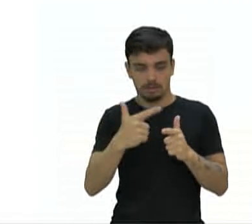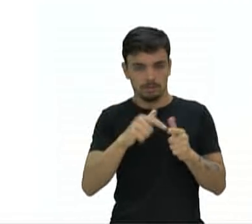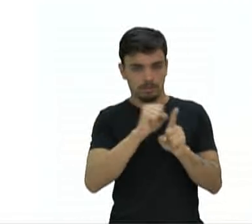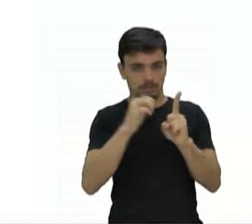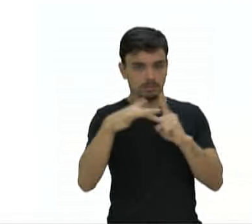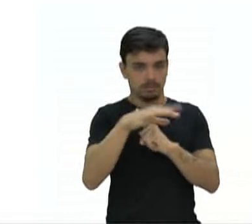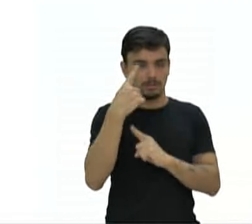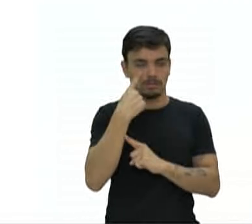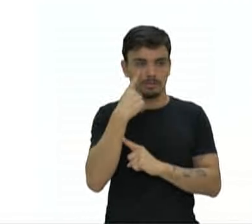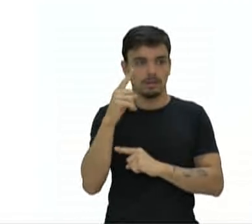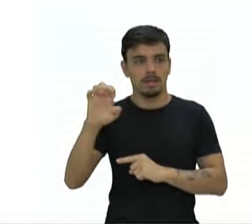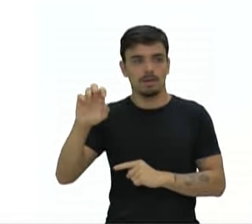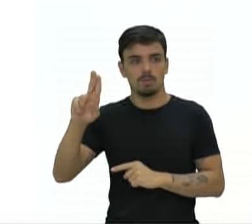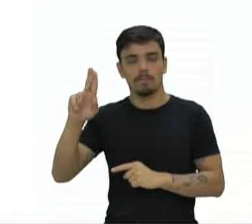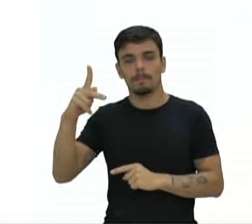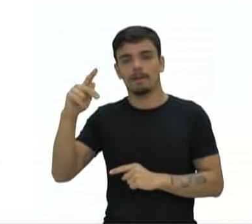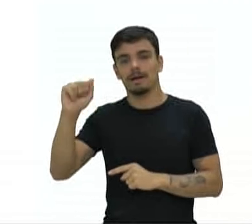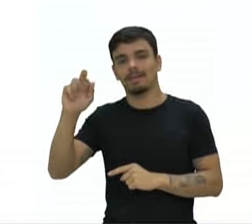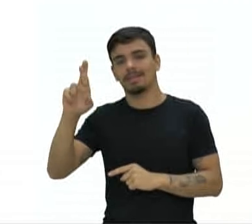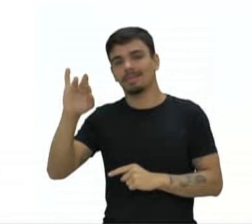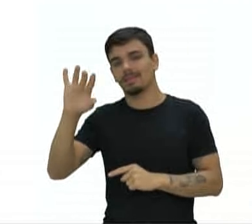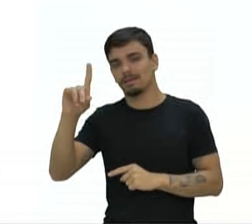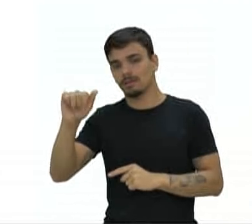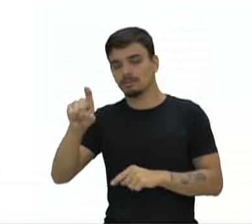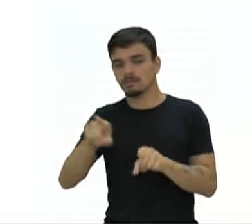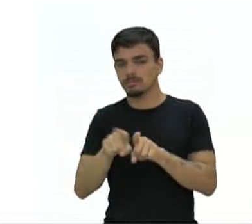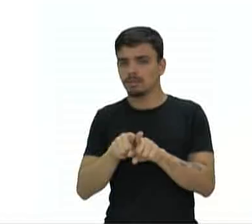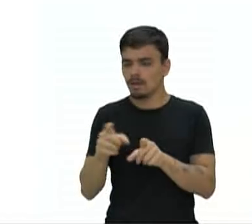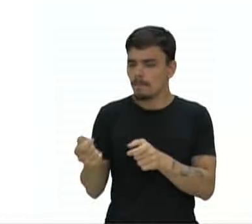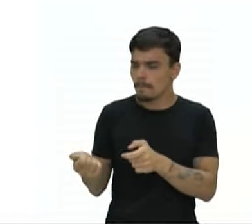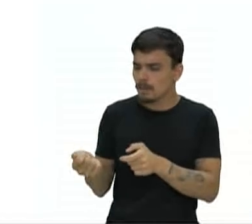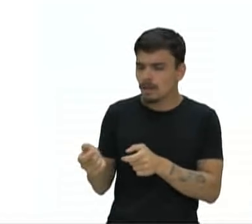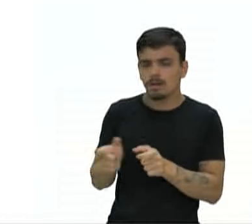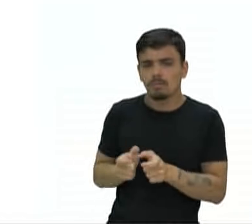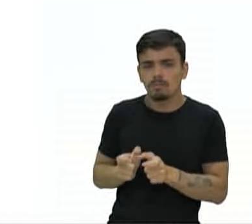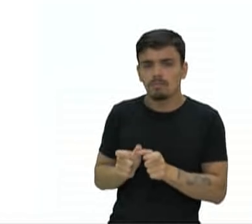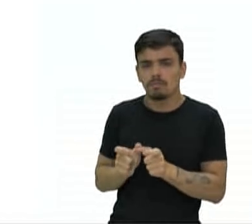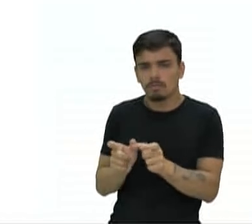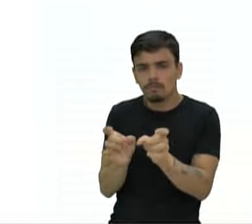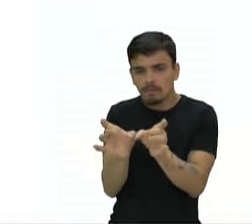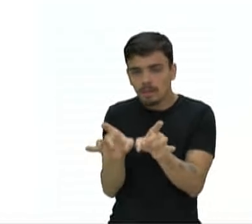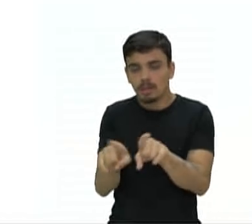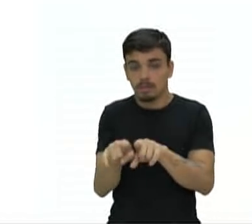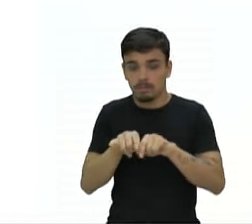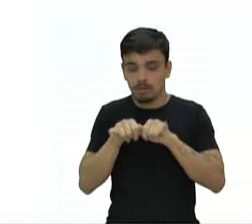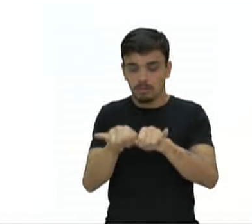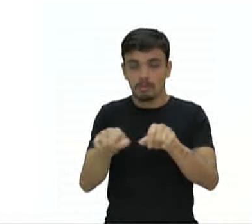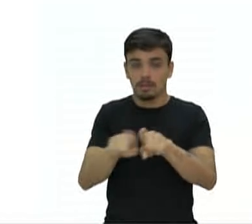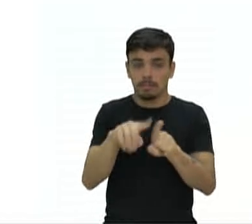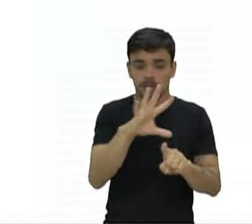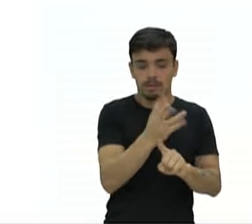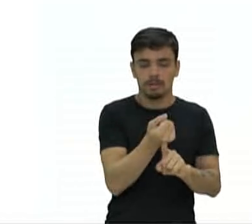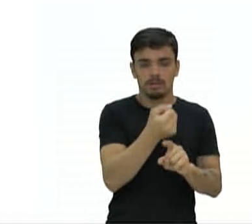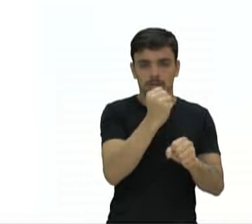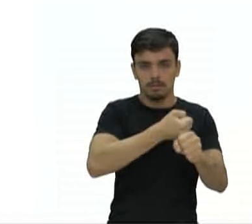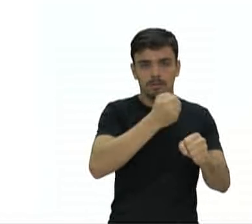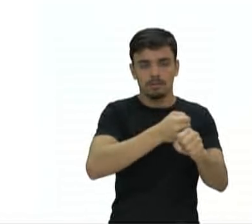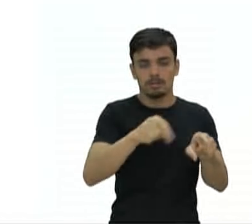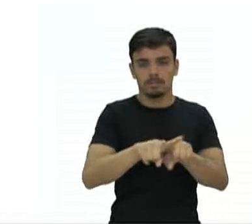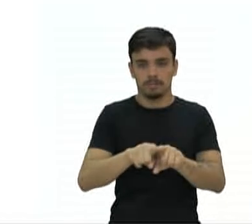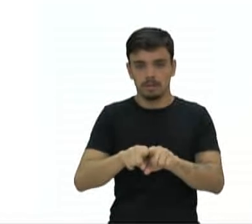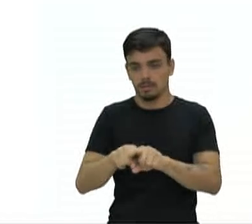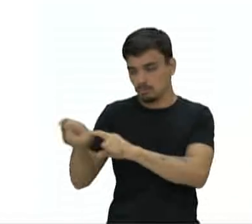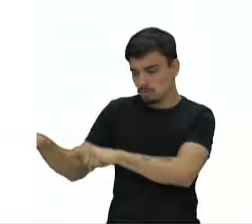pequenos proprietários, haviam também os comerciantes, os chamados metecos, estrangeiros, né? Artesãos, camponeses